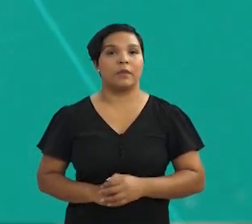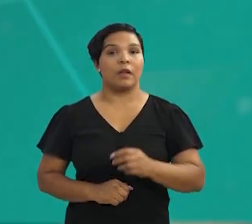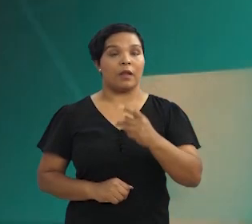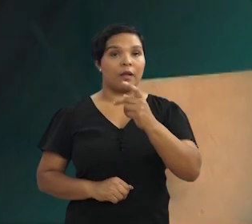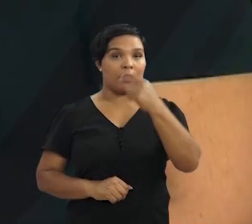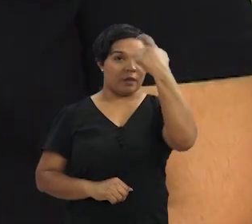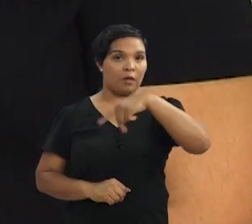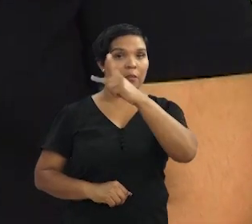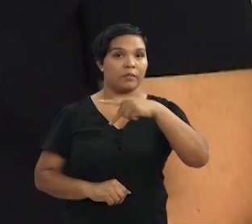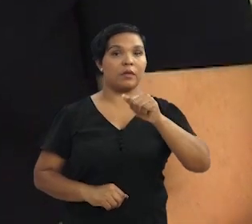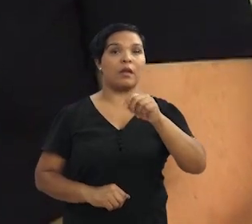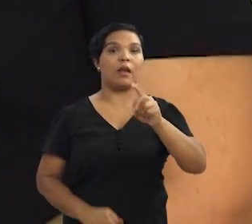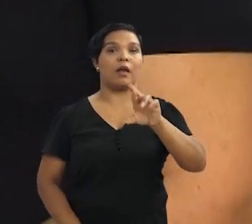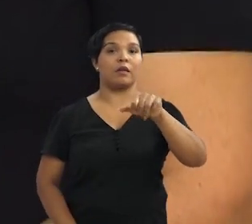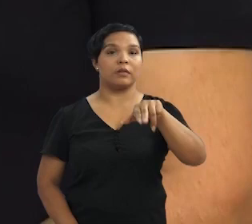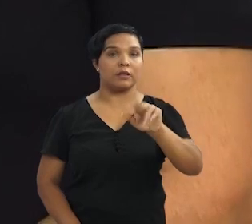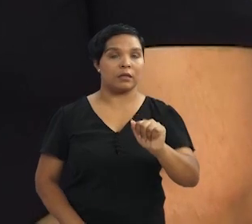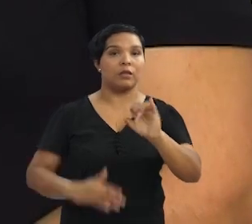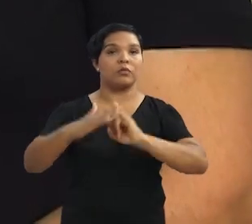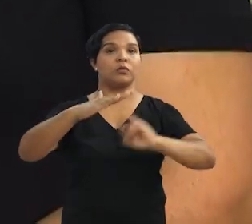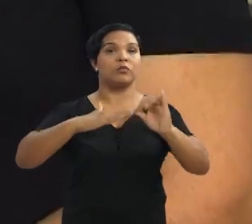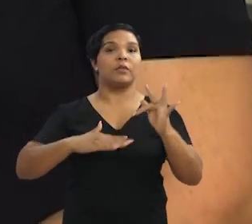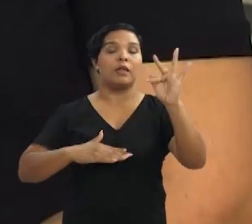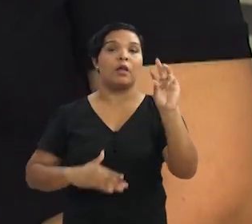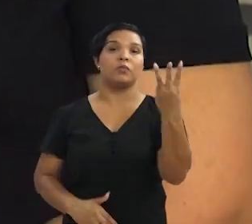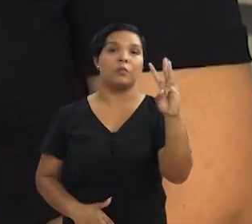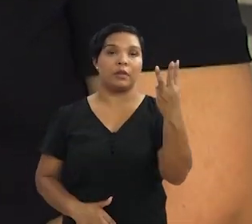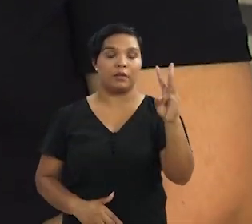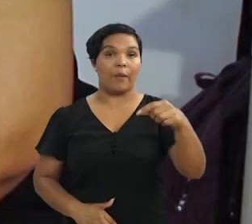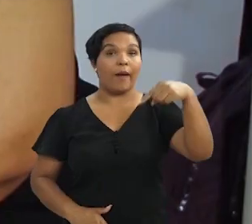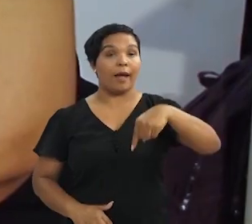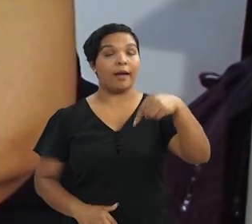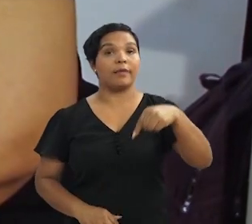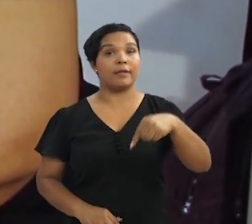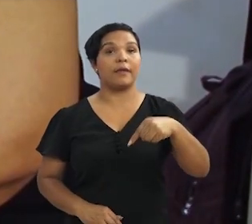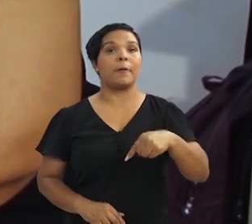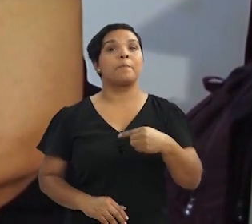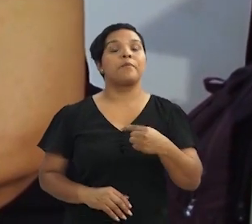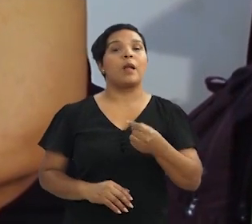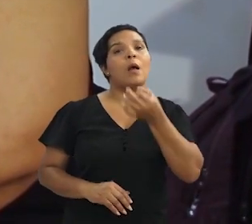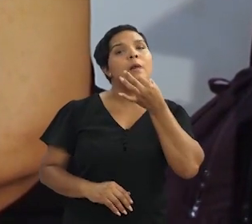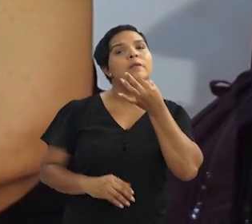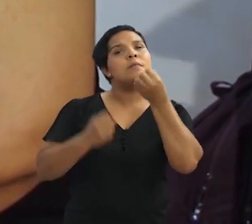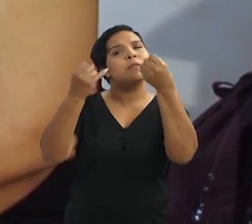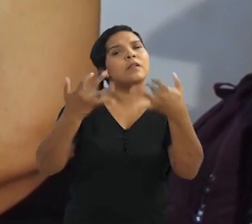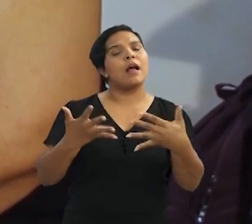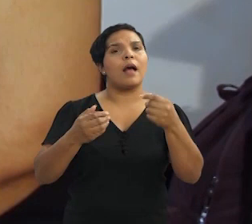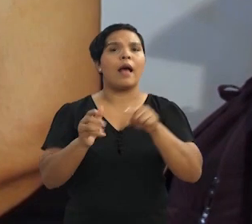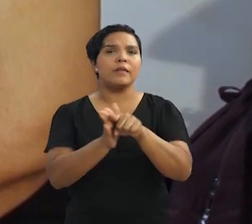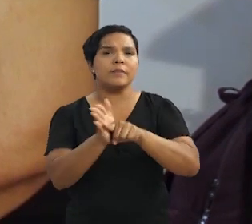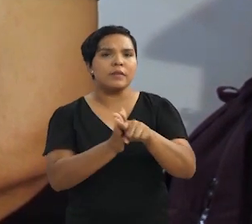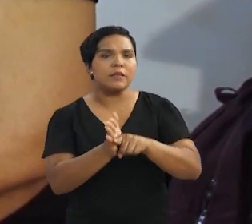Eu sou a professora Adriana Barbosa Araújo, professora do Instituto Federal do Maranhão. Aqui nós estamos para comentar um pouco sobre uma